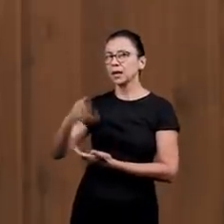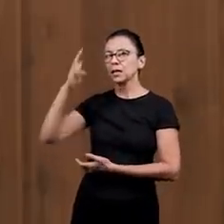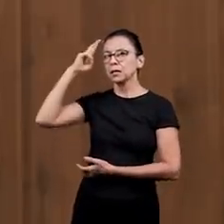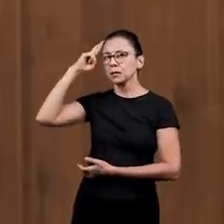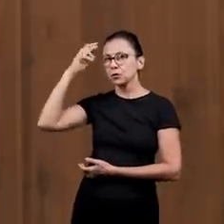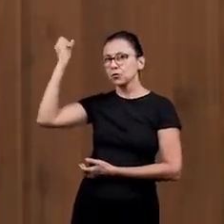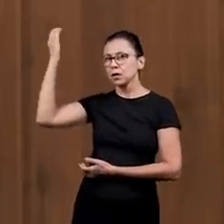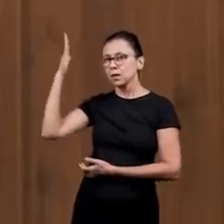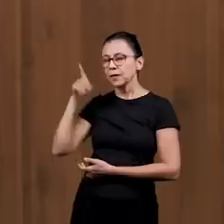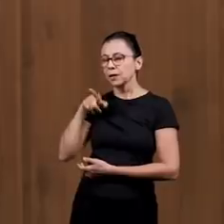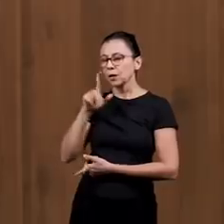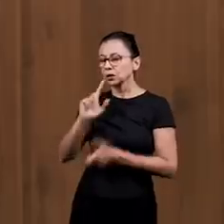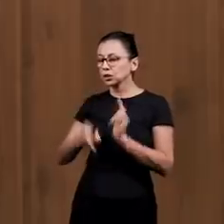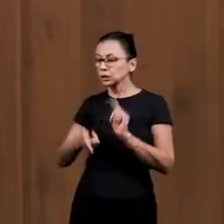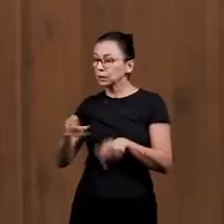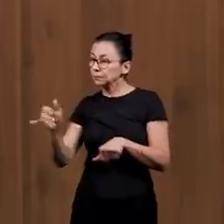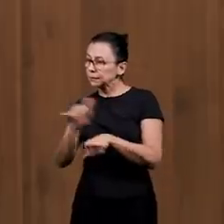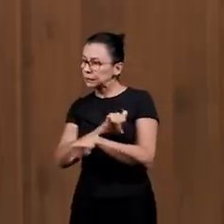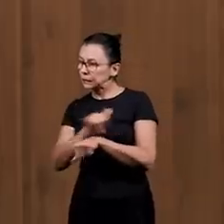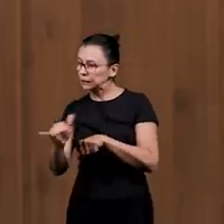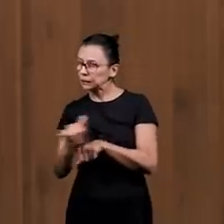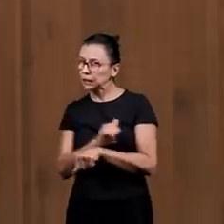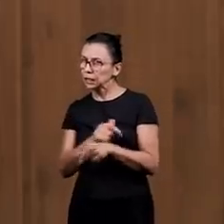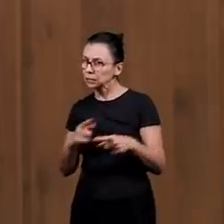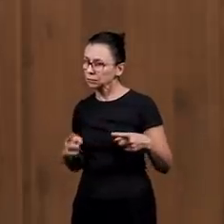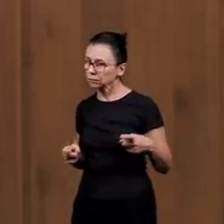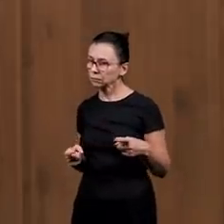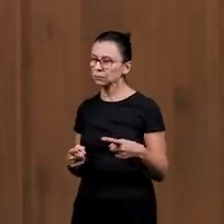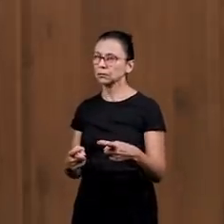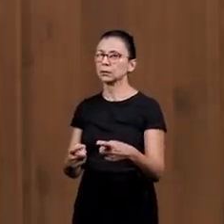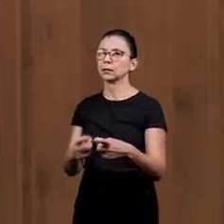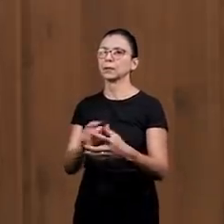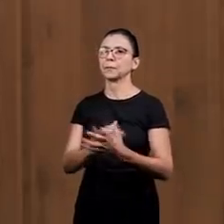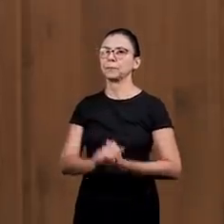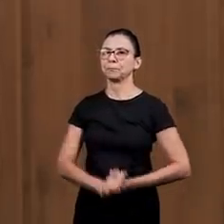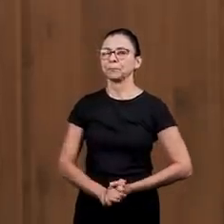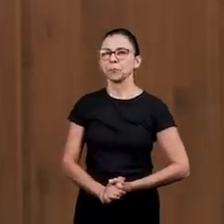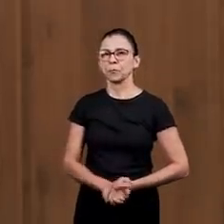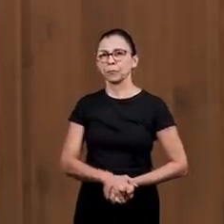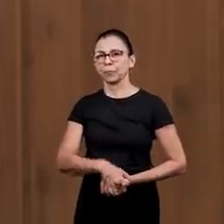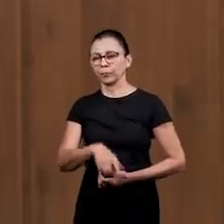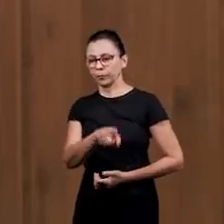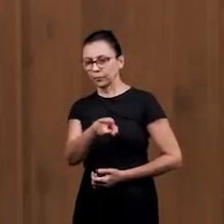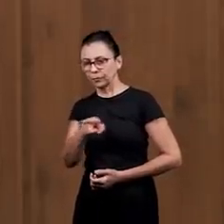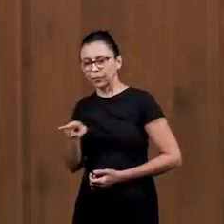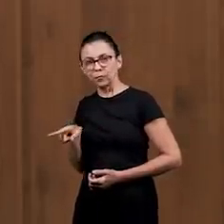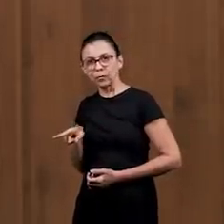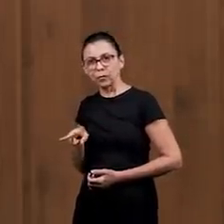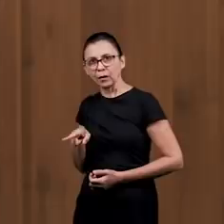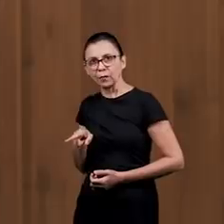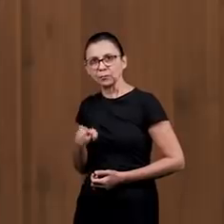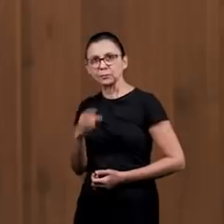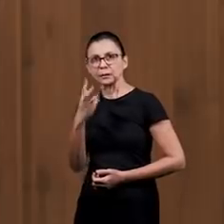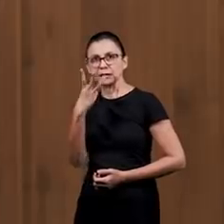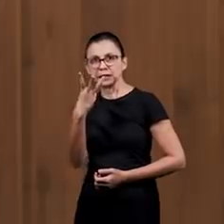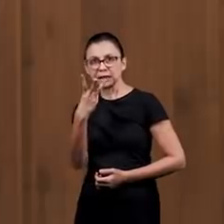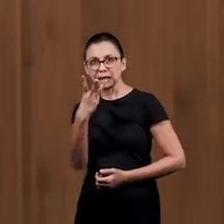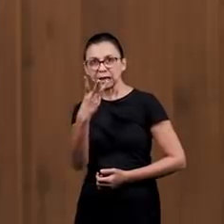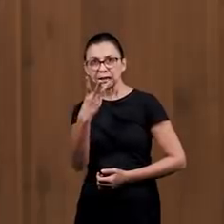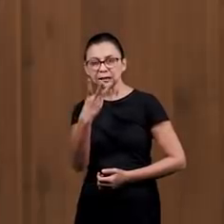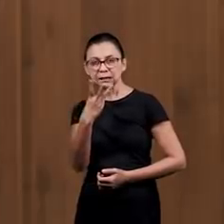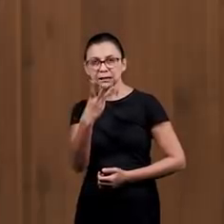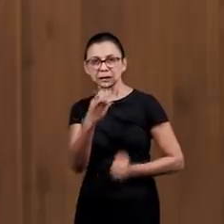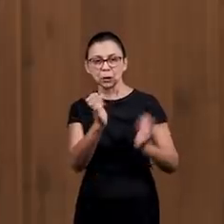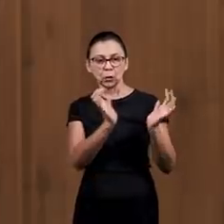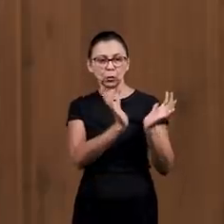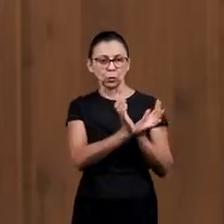guerra a Gideão. Gideão separou aquele exército em 3 grupos de 100 homens. Entregou